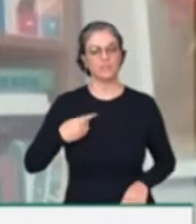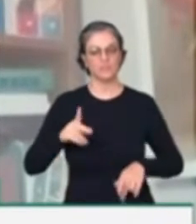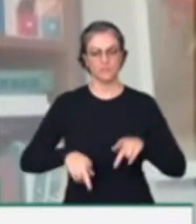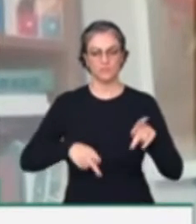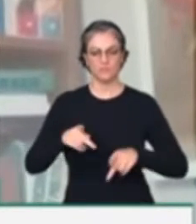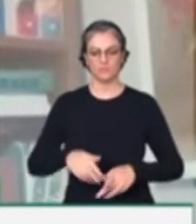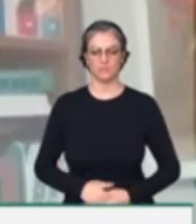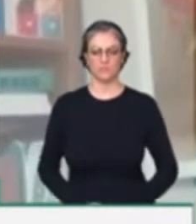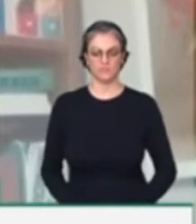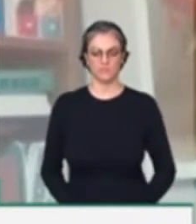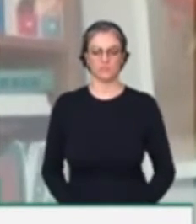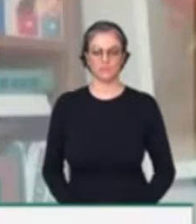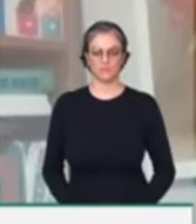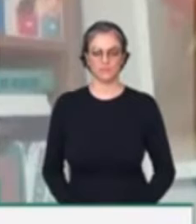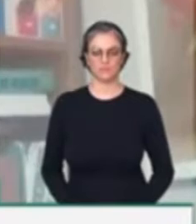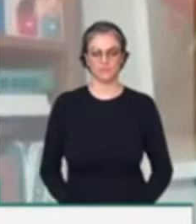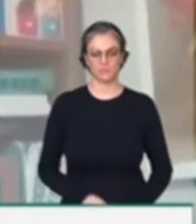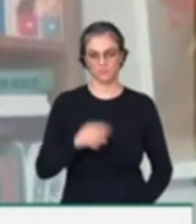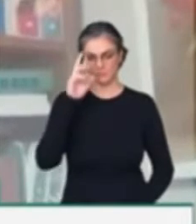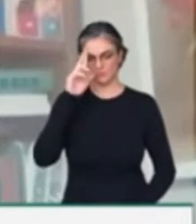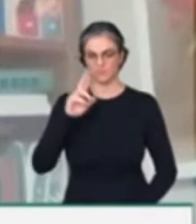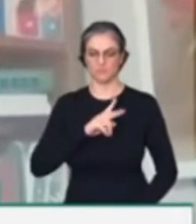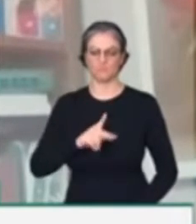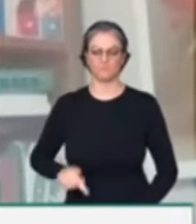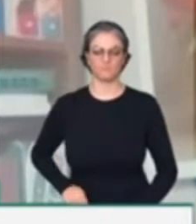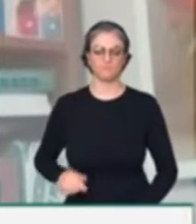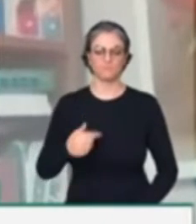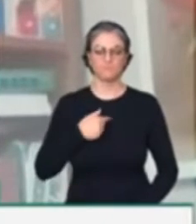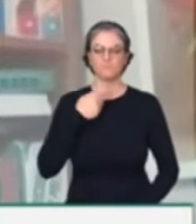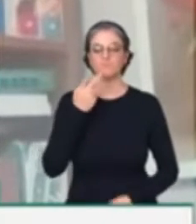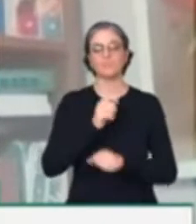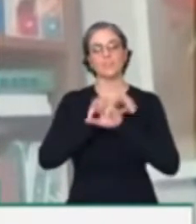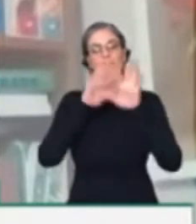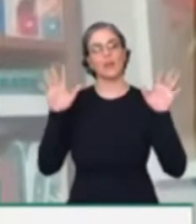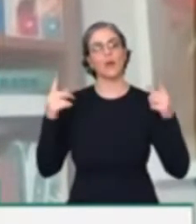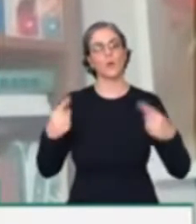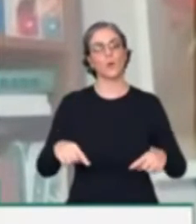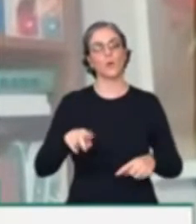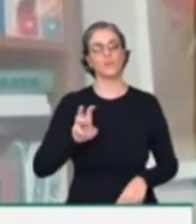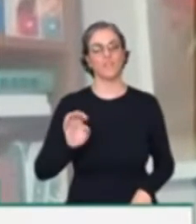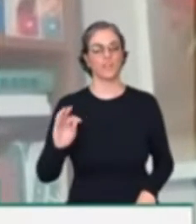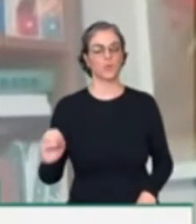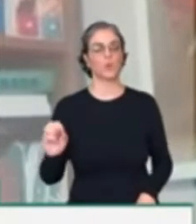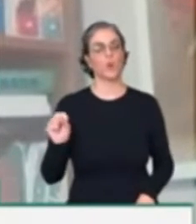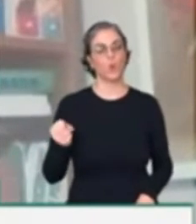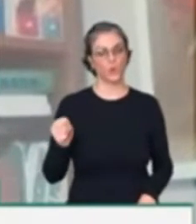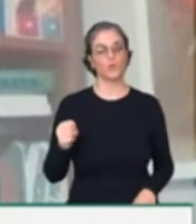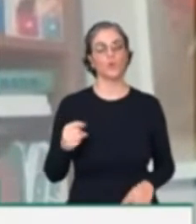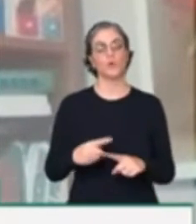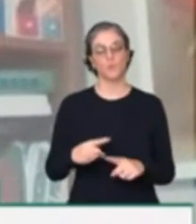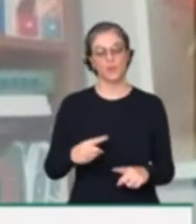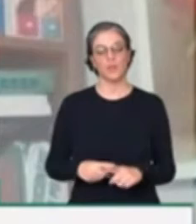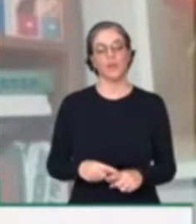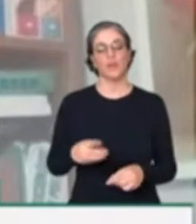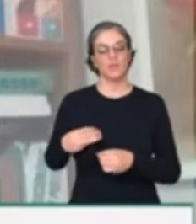brasileiras. Senhor presidente, quero me posicionar claramente contra o veto 8, porque os municípios,